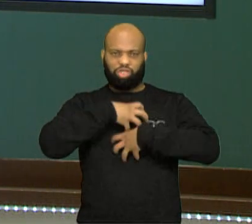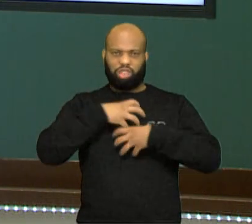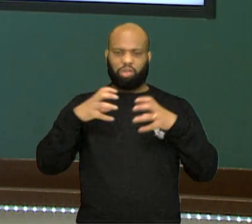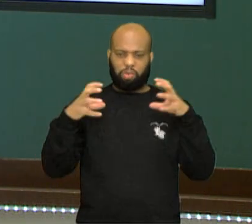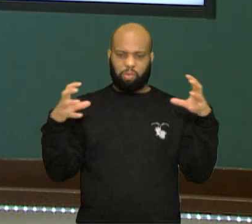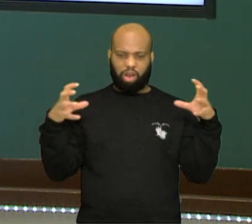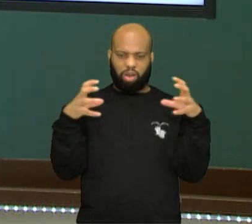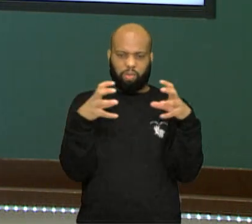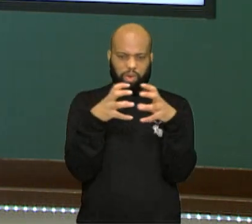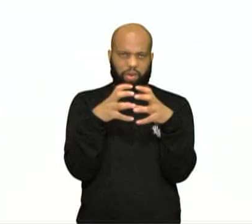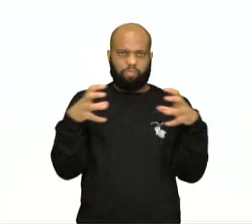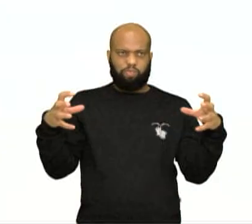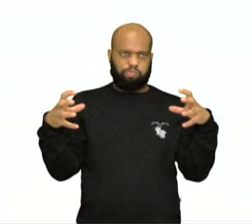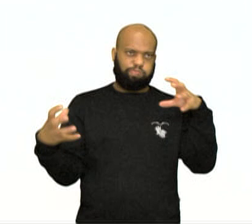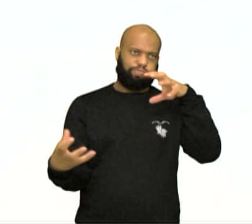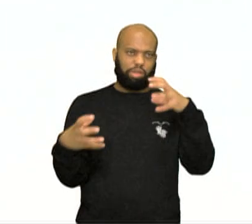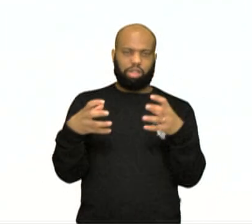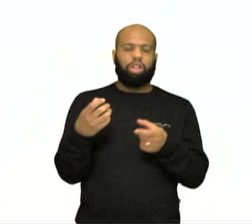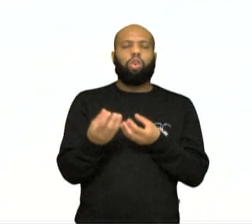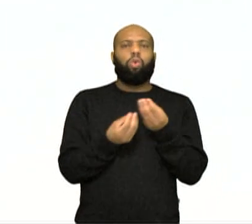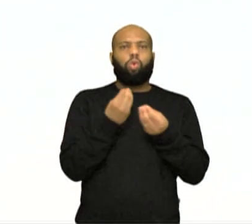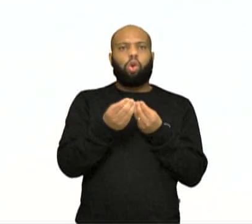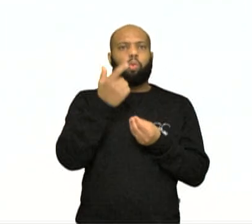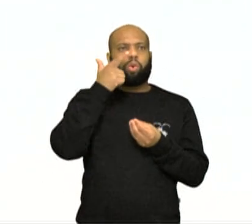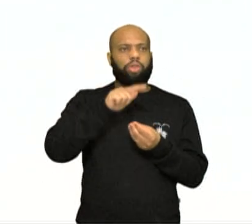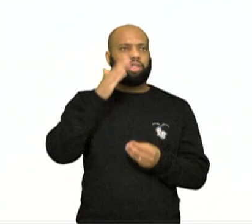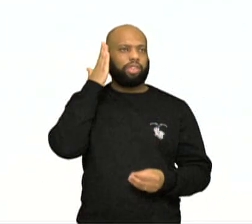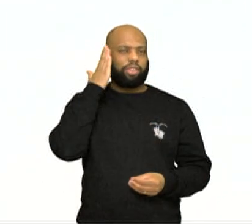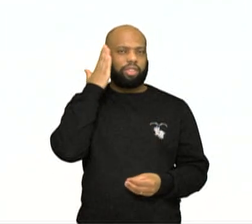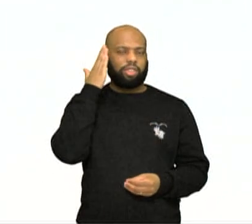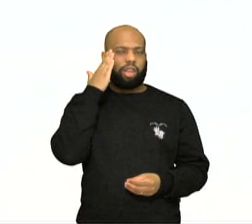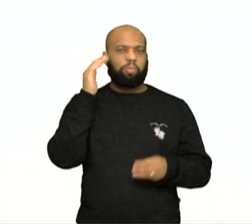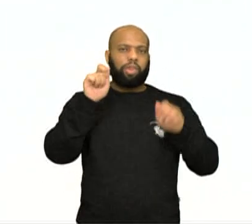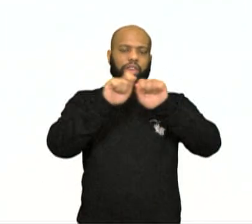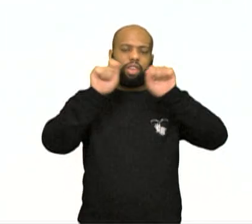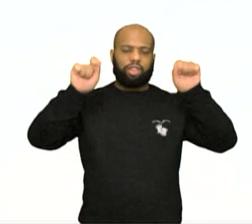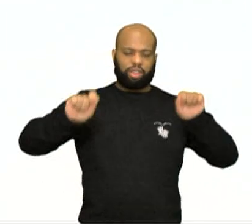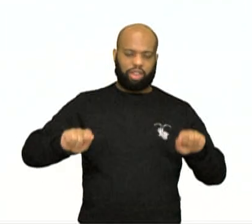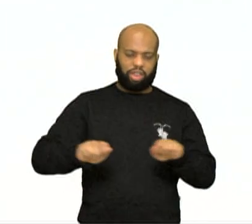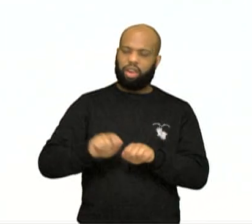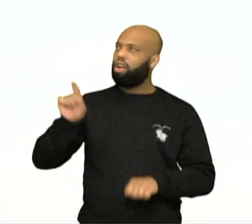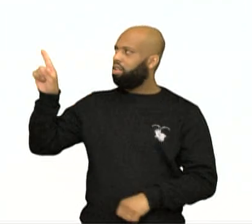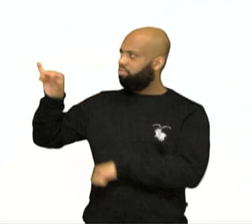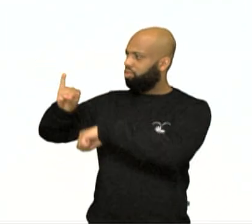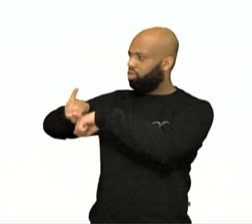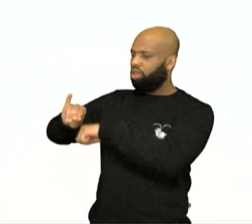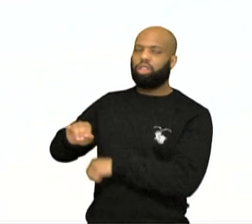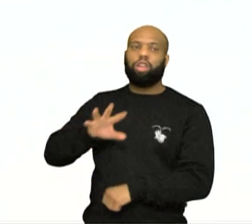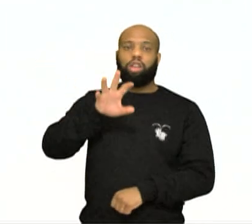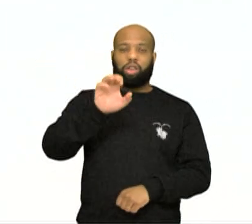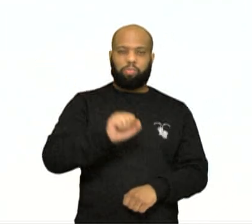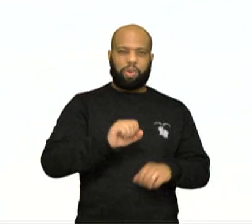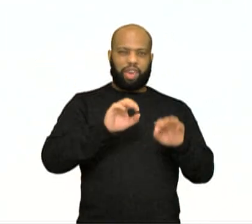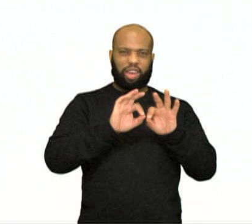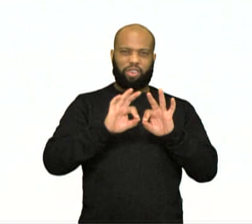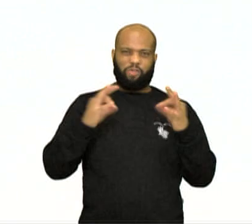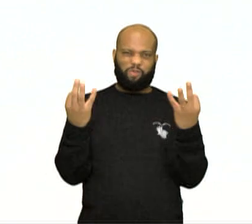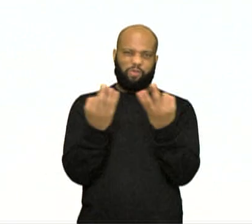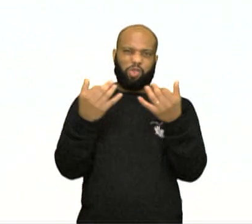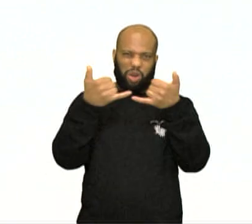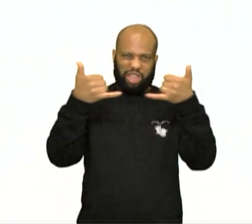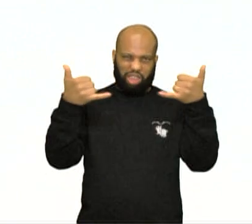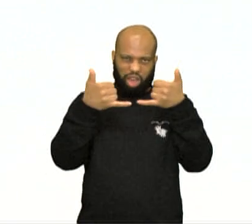poder descobrir para medir a área desse objeto? Vocês vão pegar um barbante ou um fio,